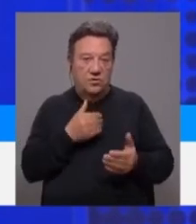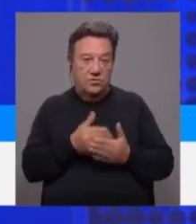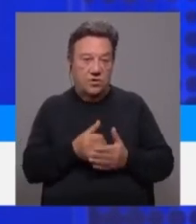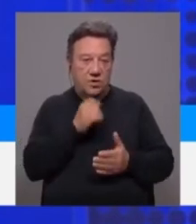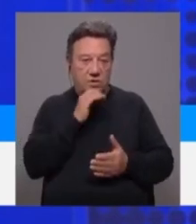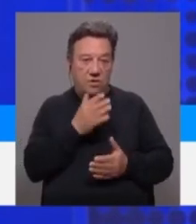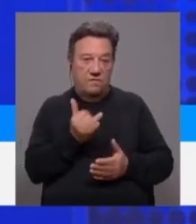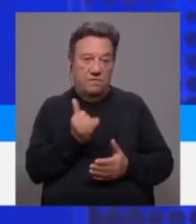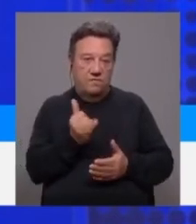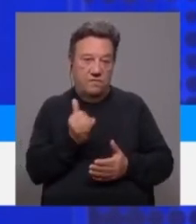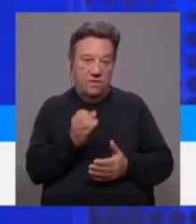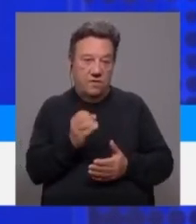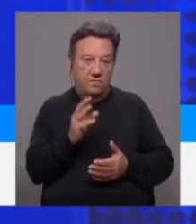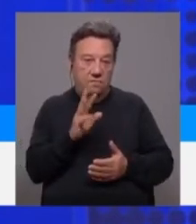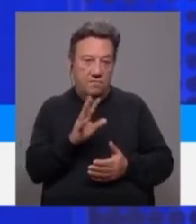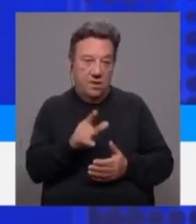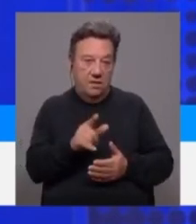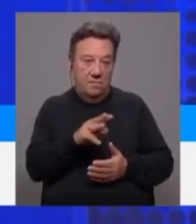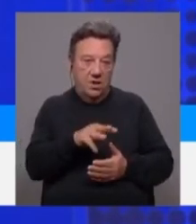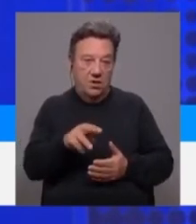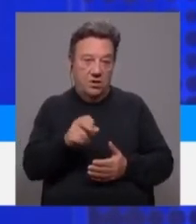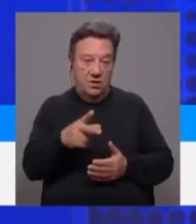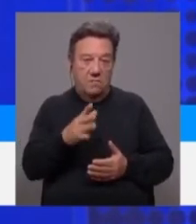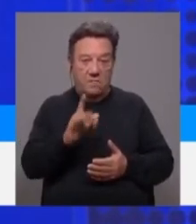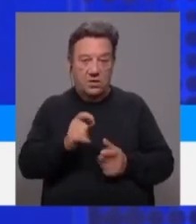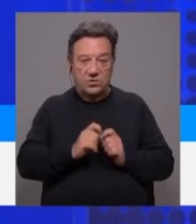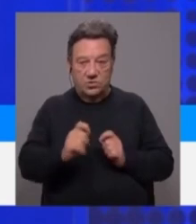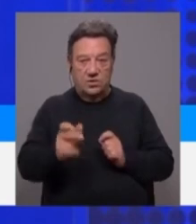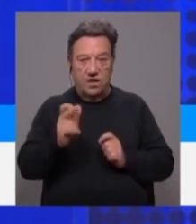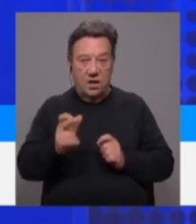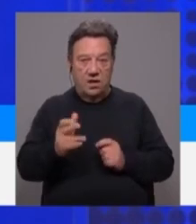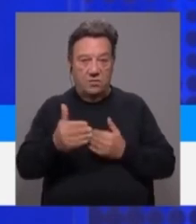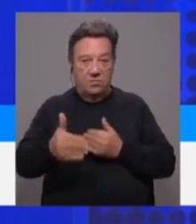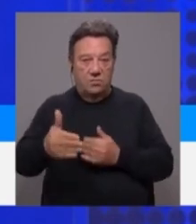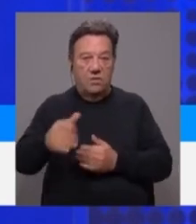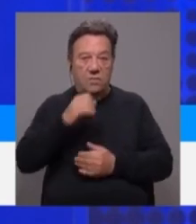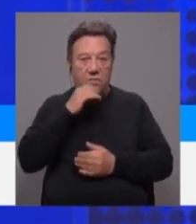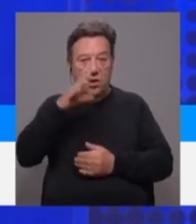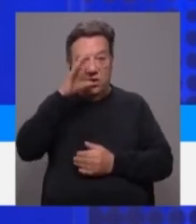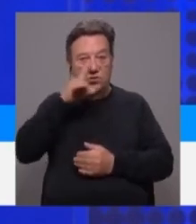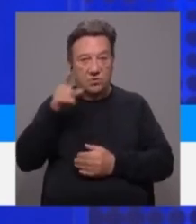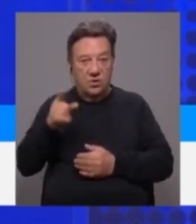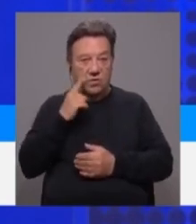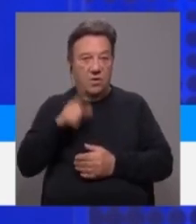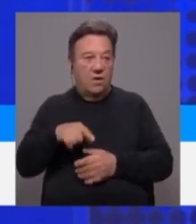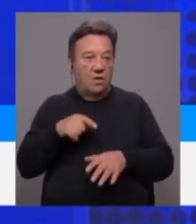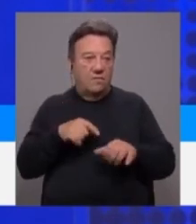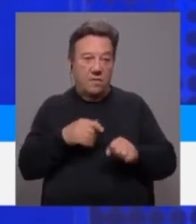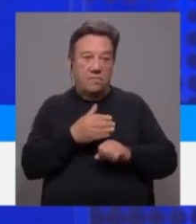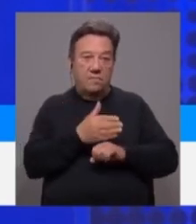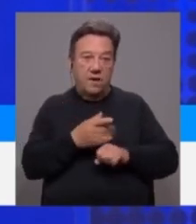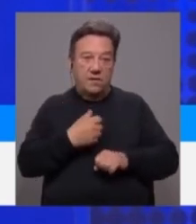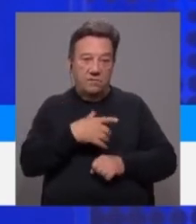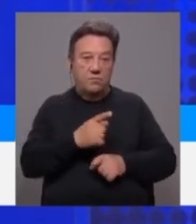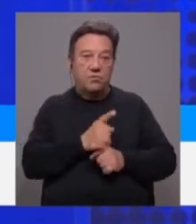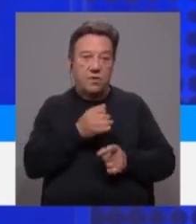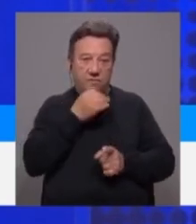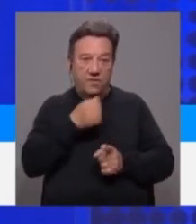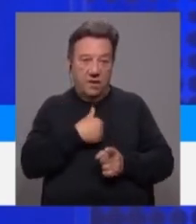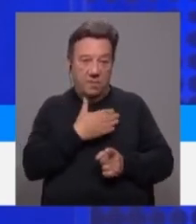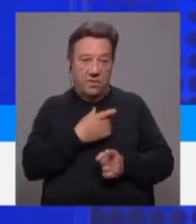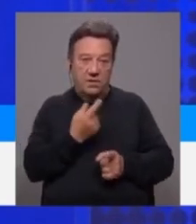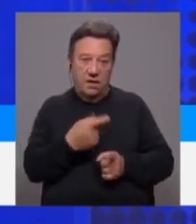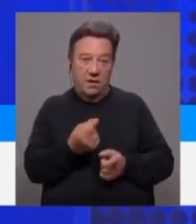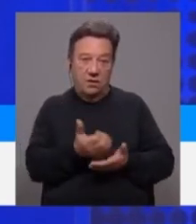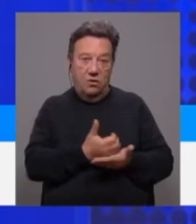eventualmente aos 20 mil milhões de euros mas ao longo de vários anos e permitir ao estado queria ver boa parte do investimento que estamos a